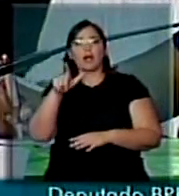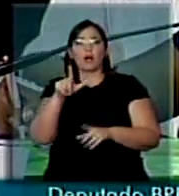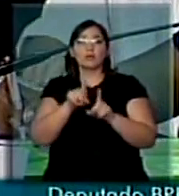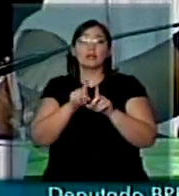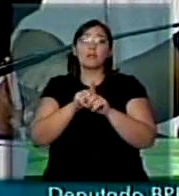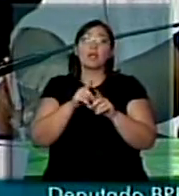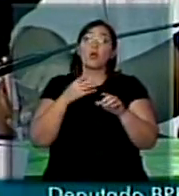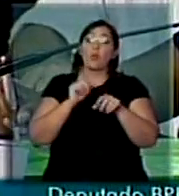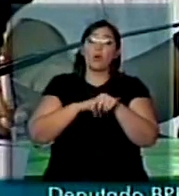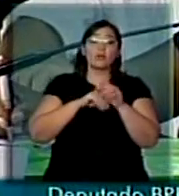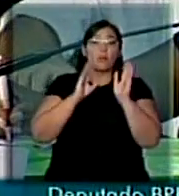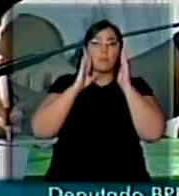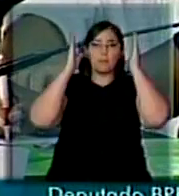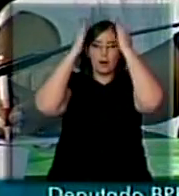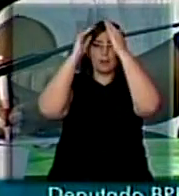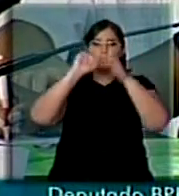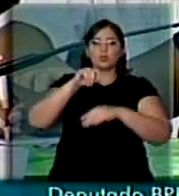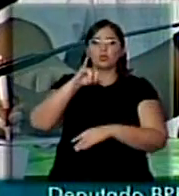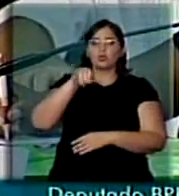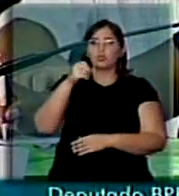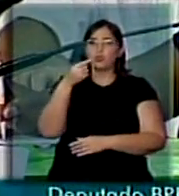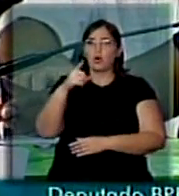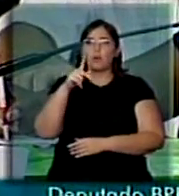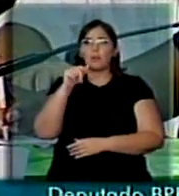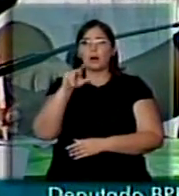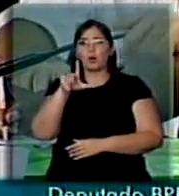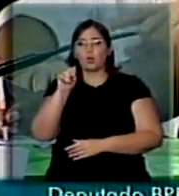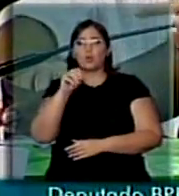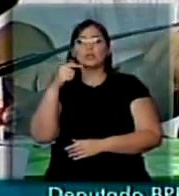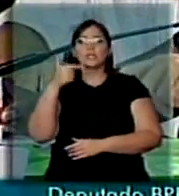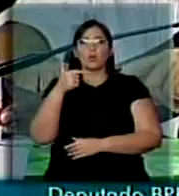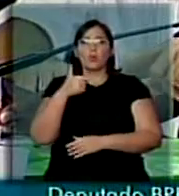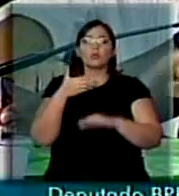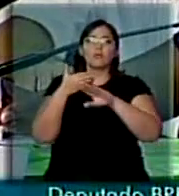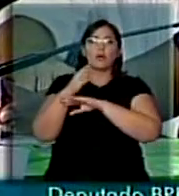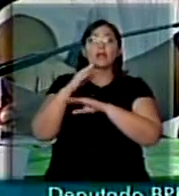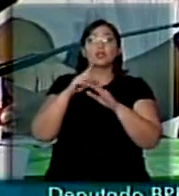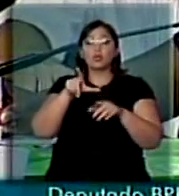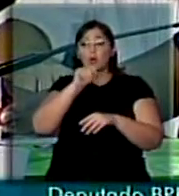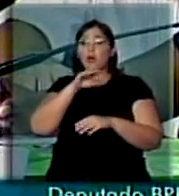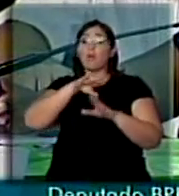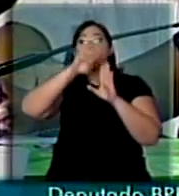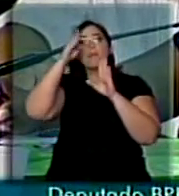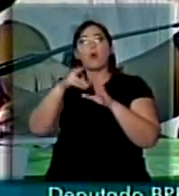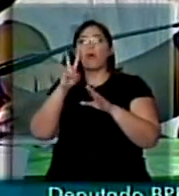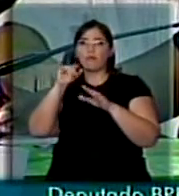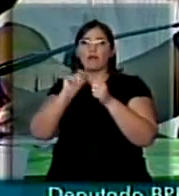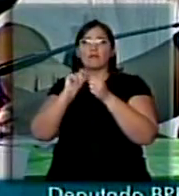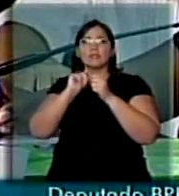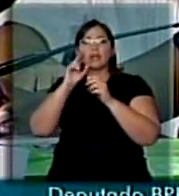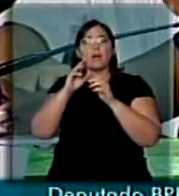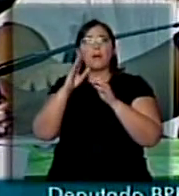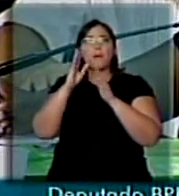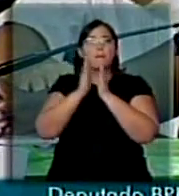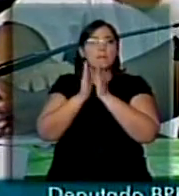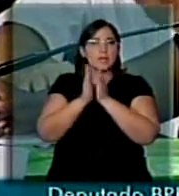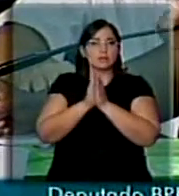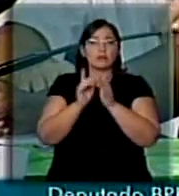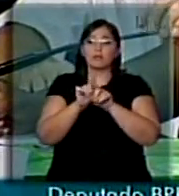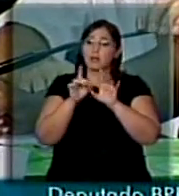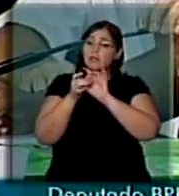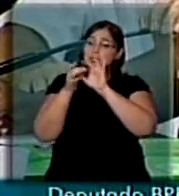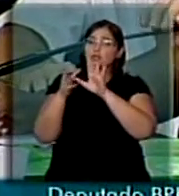do Papa João Paulo II, que teve no Brasil e escolheu o Morro do Vidigal para celebrar sua missa, deixou lá uma